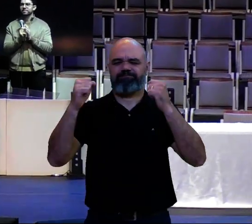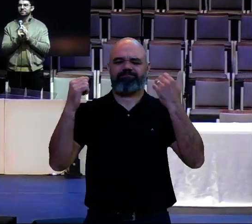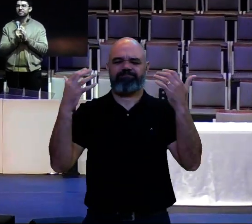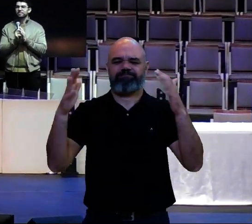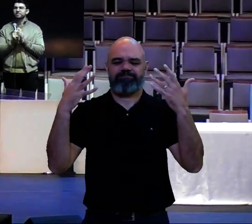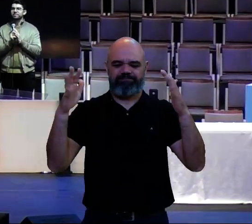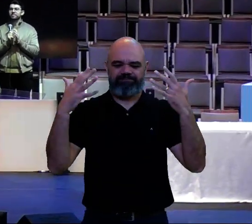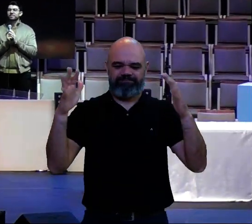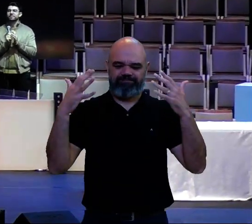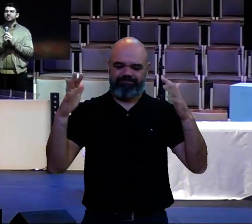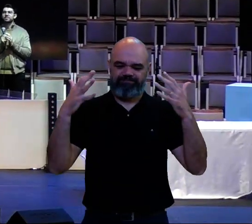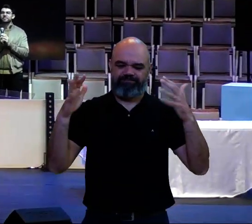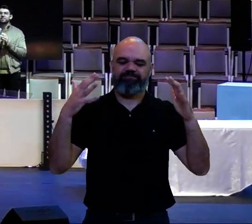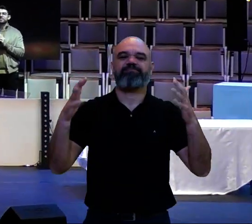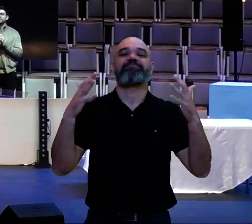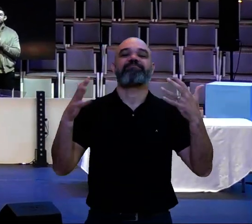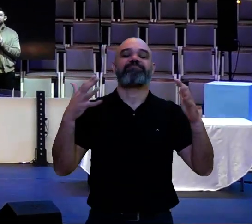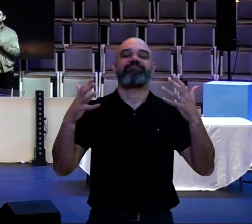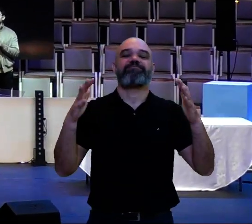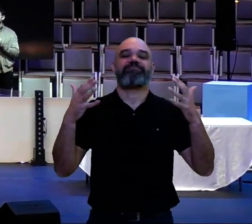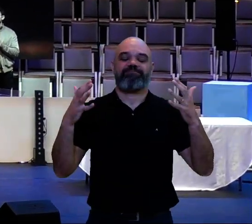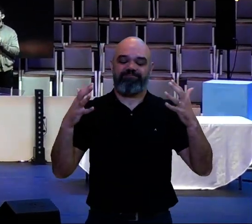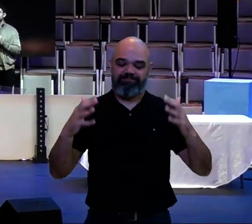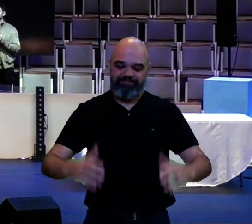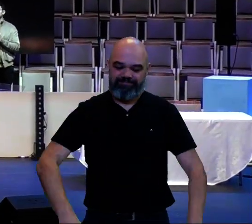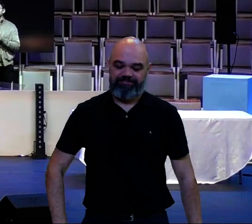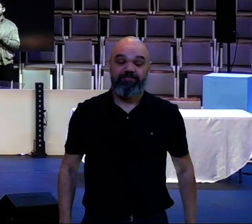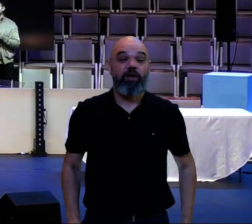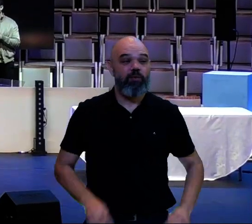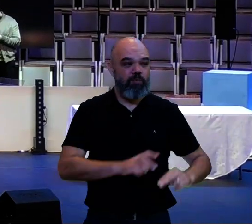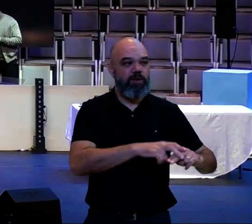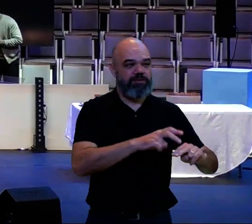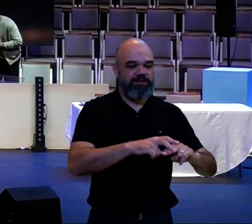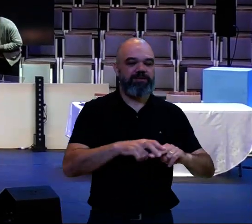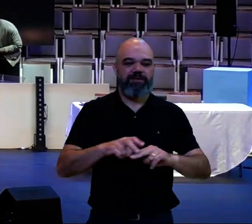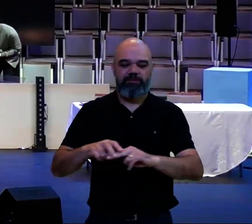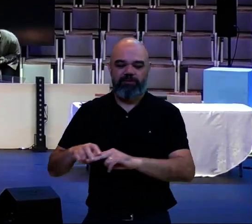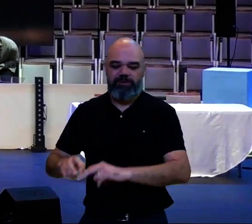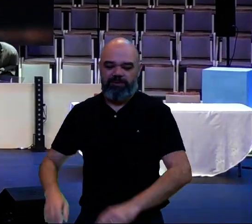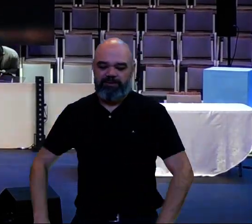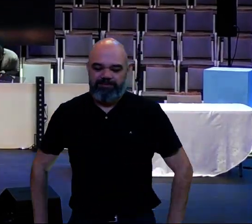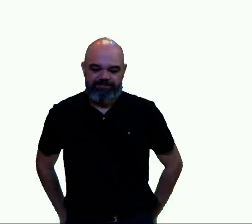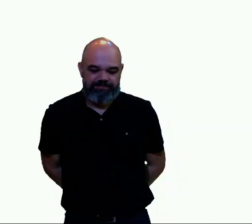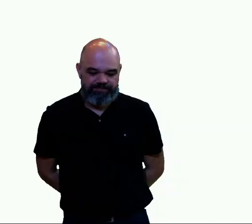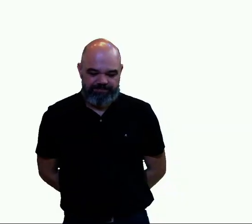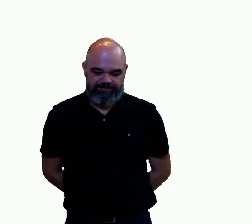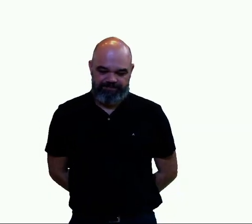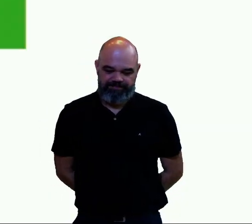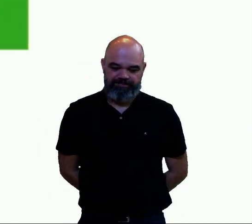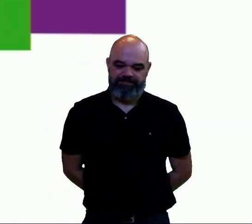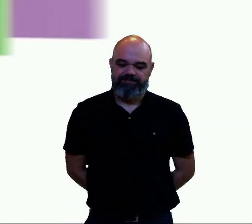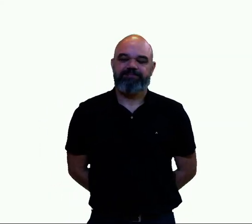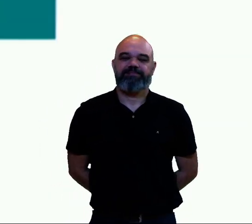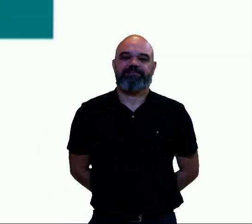existe realmente amor que se compare ao amor de Jesus por nós, né? Você pode sentar-se, querido.